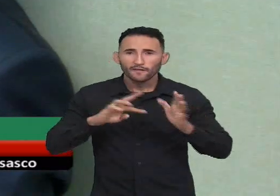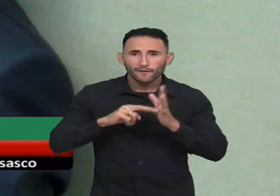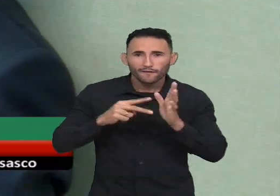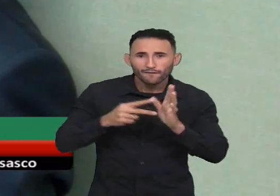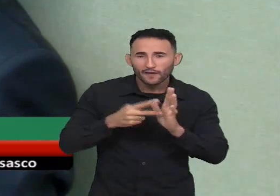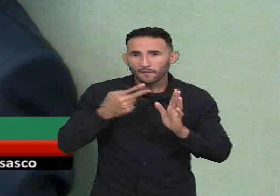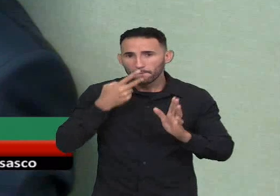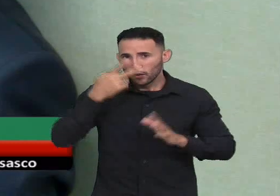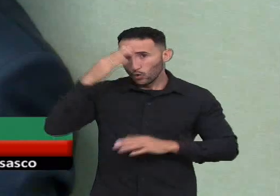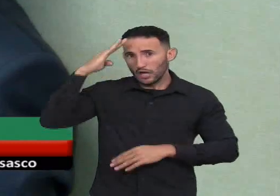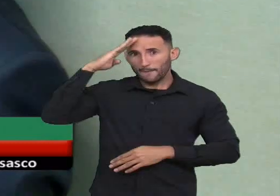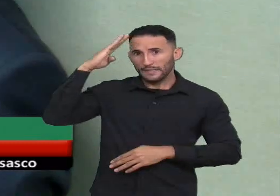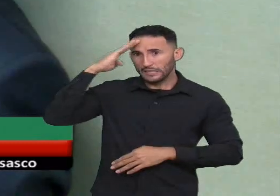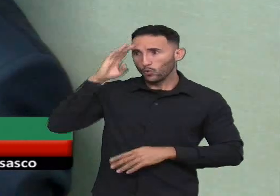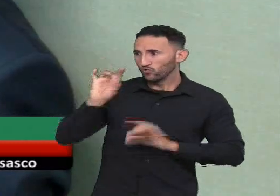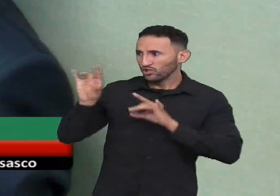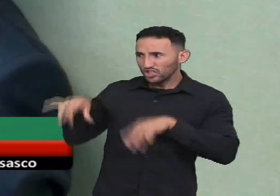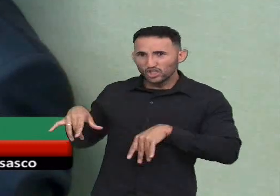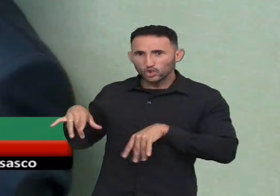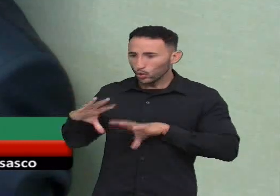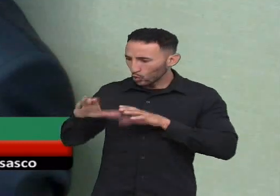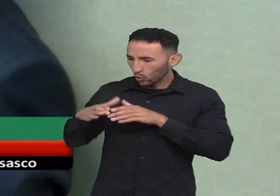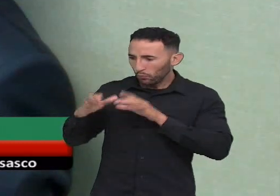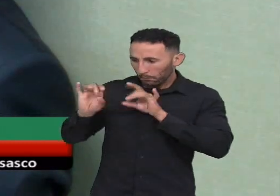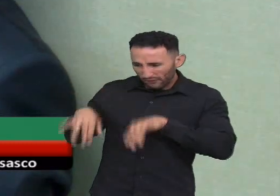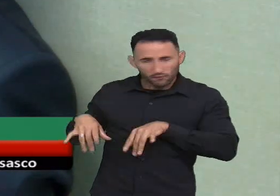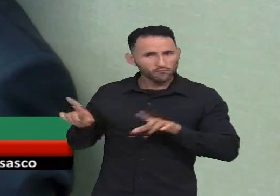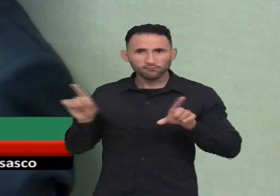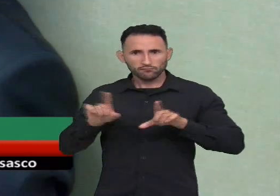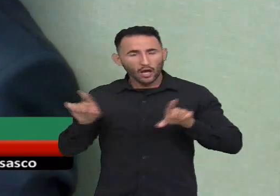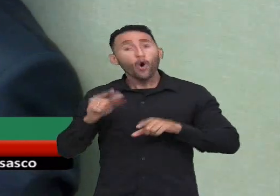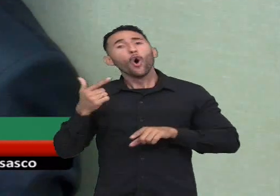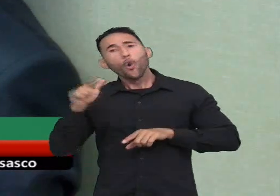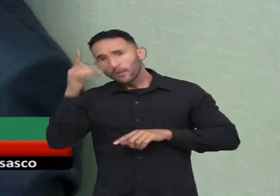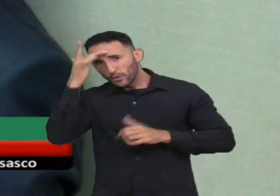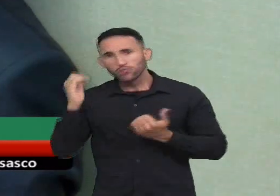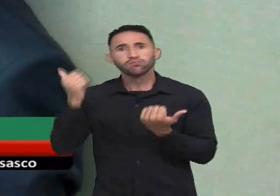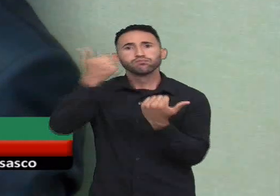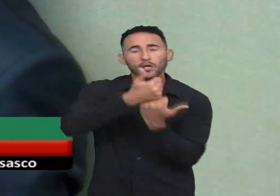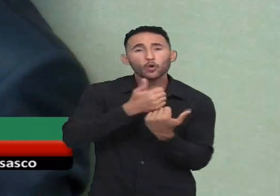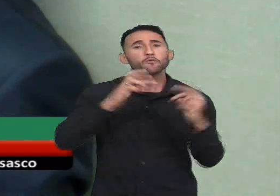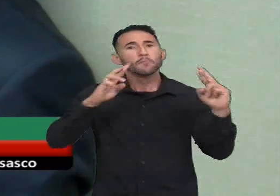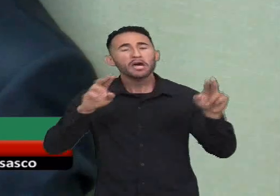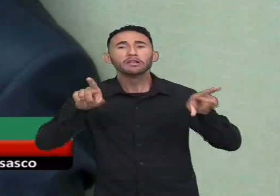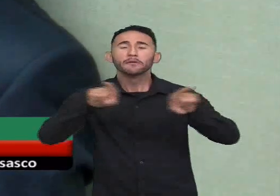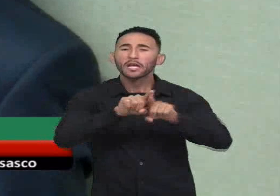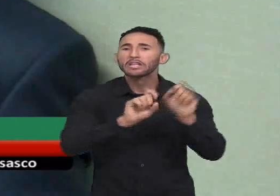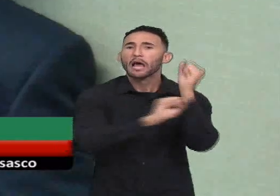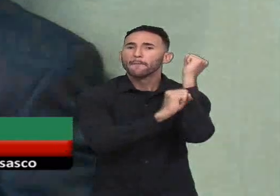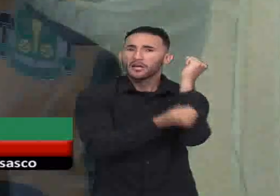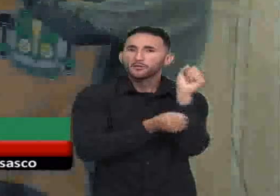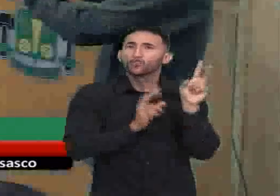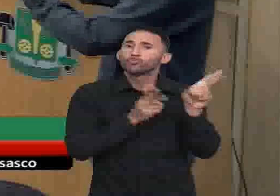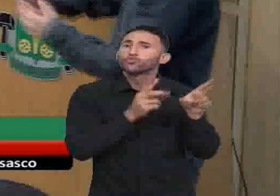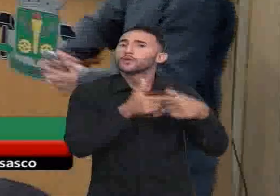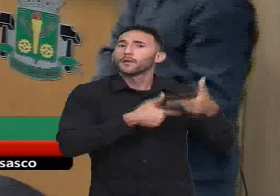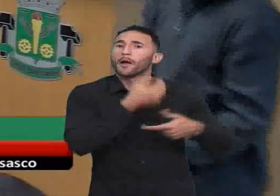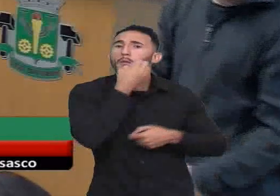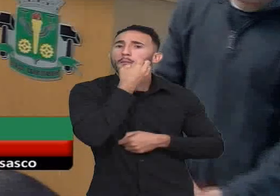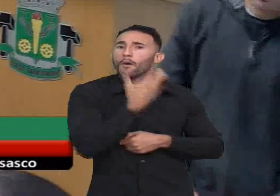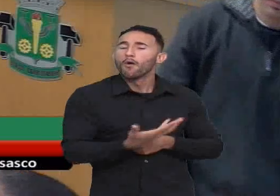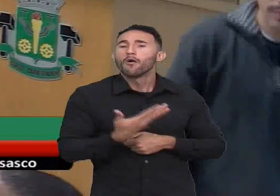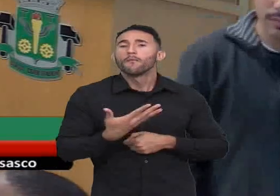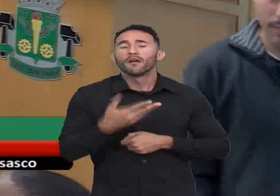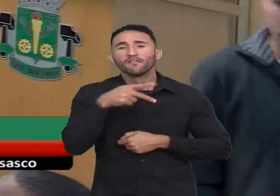capitão que para o time, não. Ele tem que seguir. É assim que nós esperamos de todo o pessoal da Sabesp. O meu muito obrigado. Para